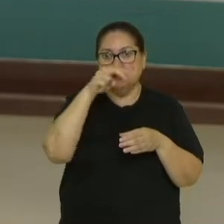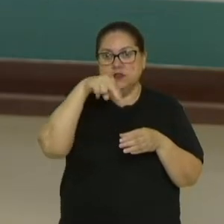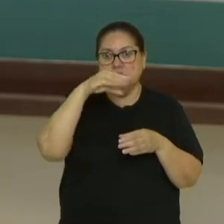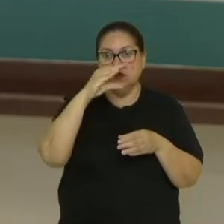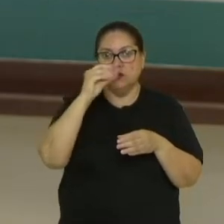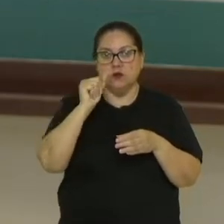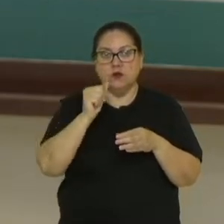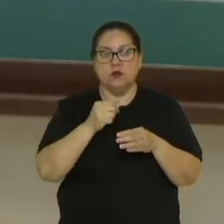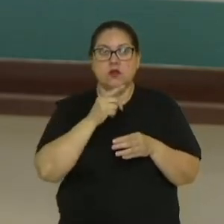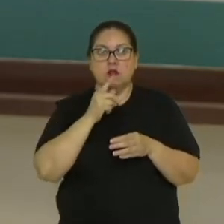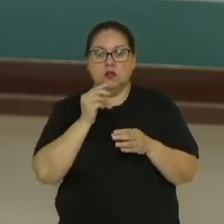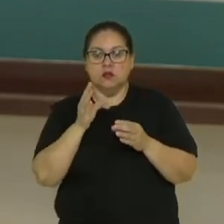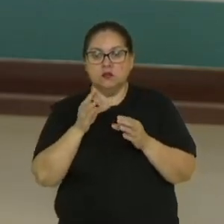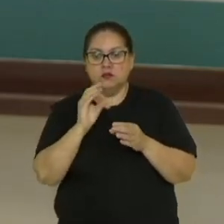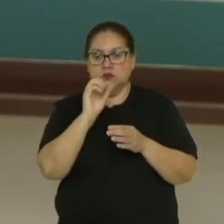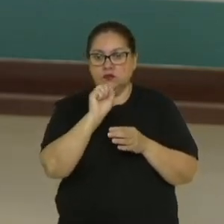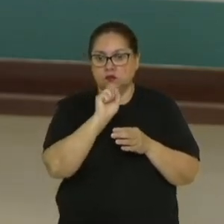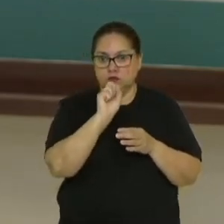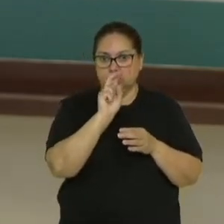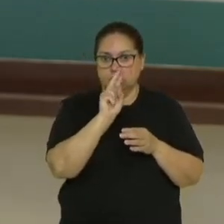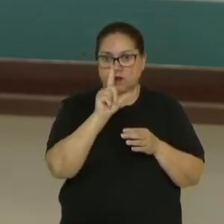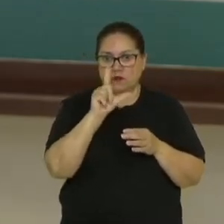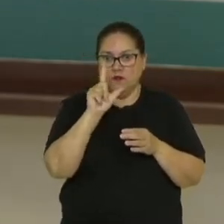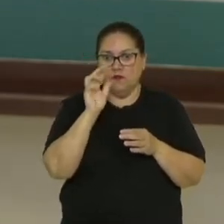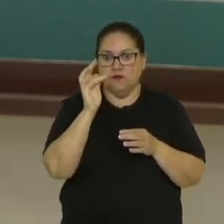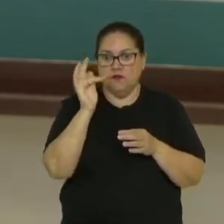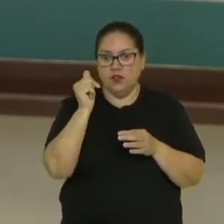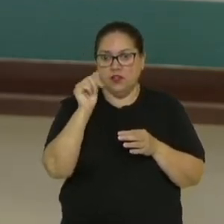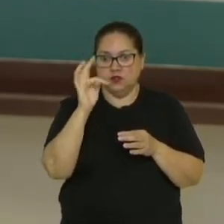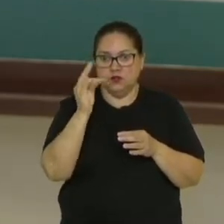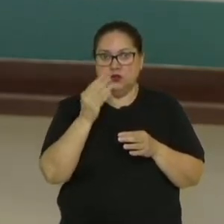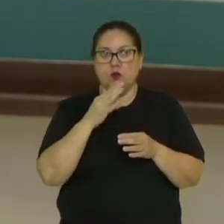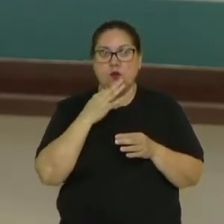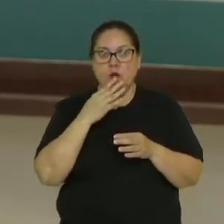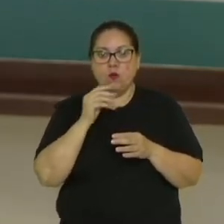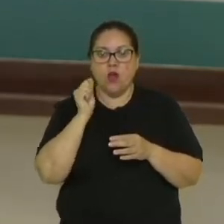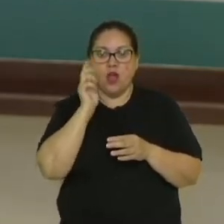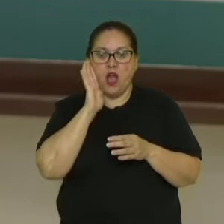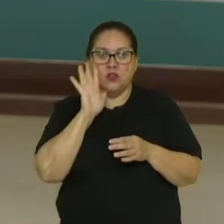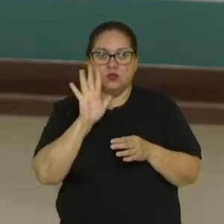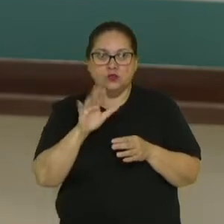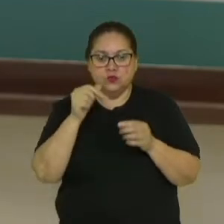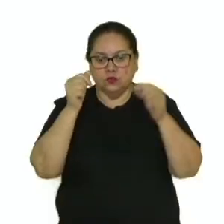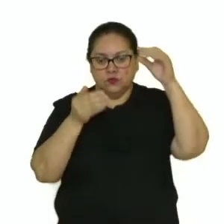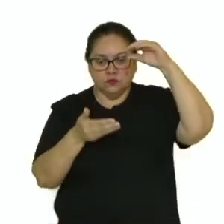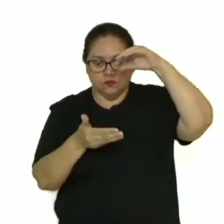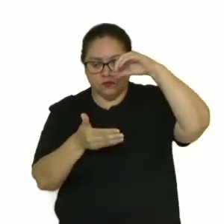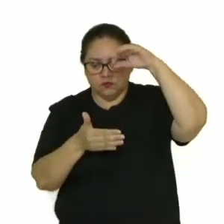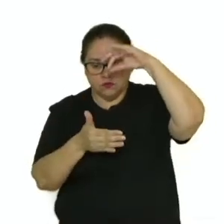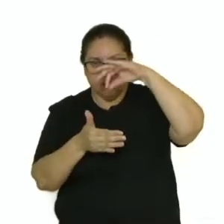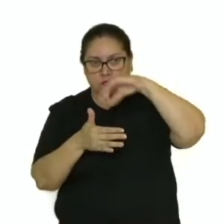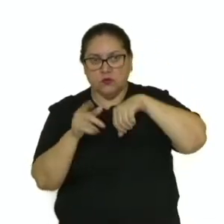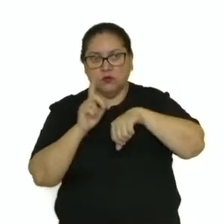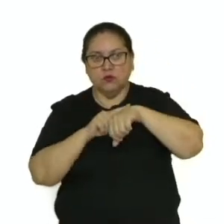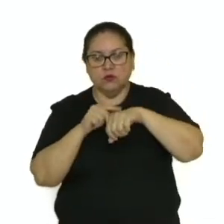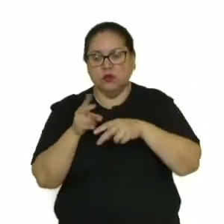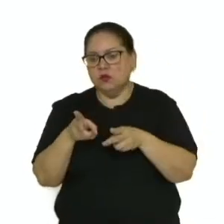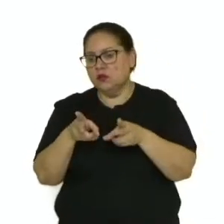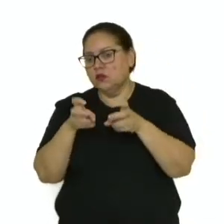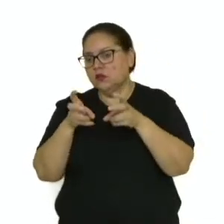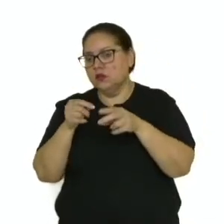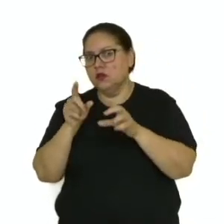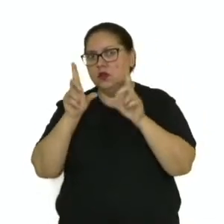solução aquosa de sulfato de cobre, e a gente vê aqui uma coloração azul, a plaquinha, e depois de um tempo a gente nota aí